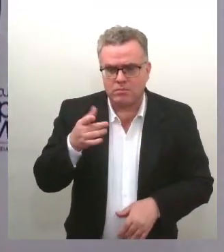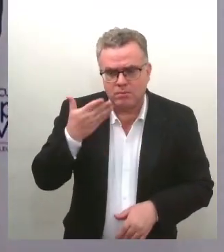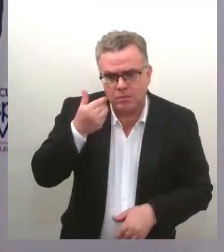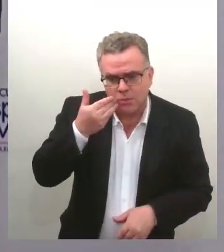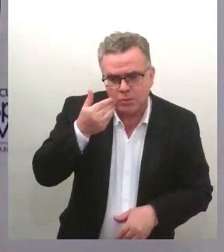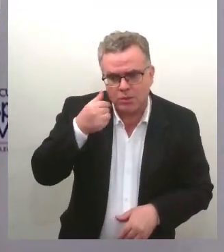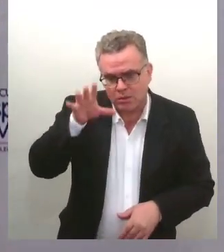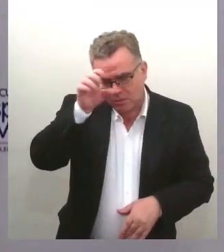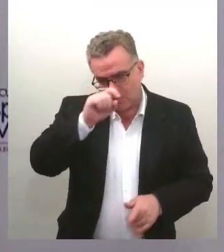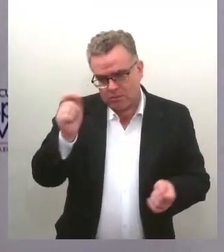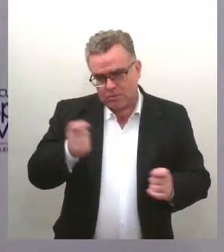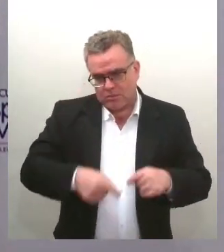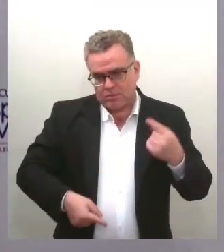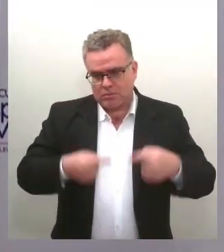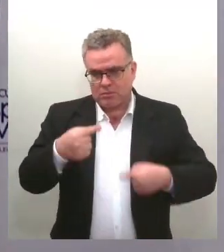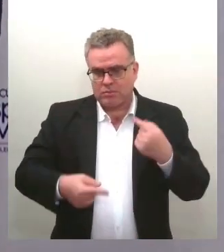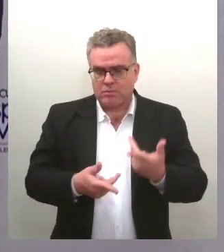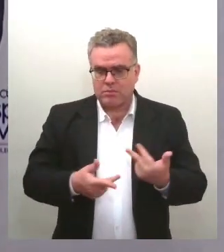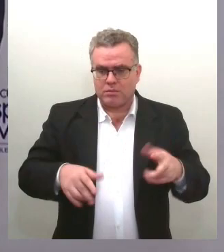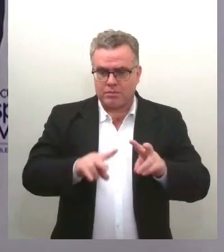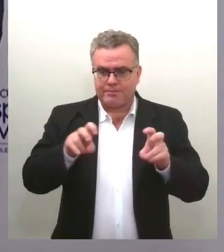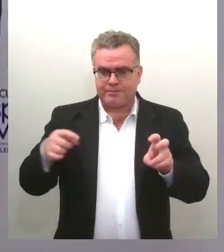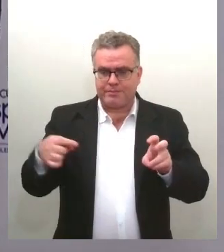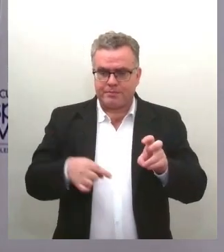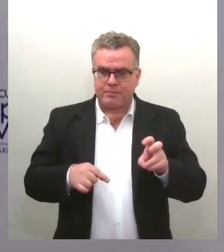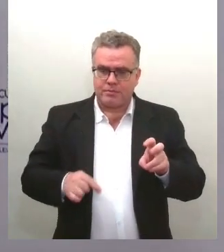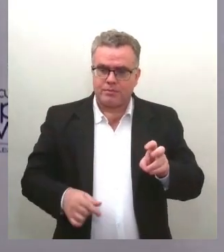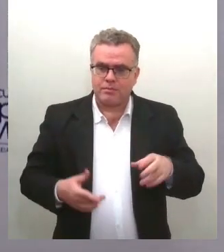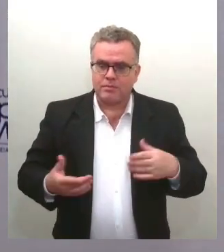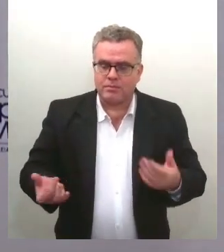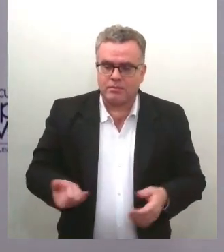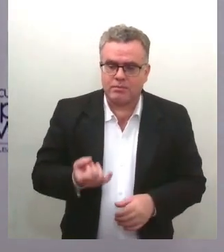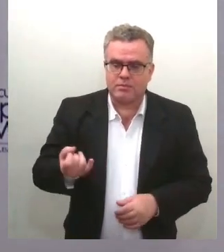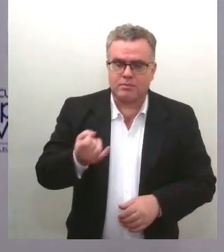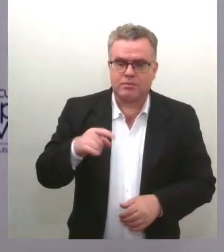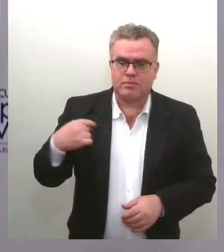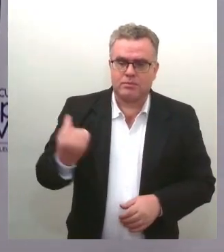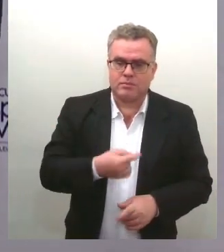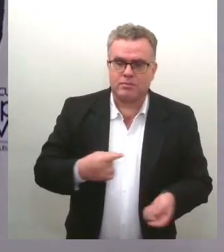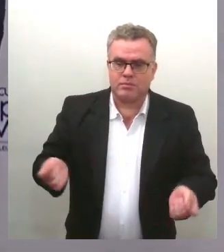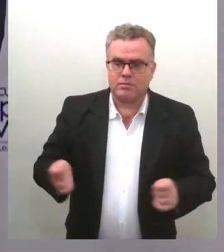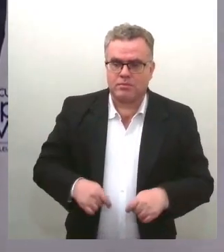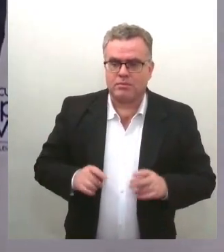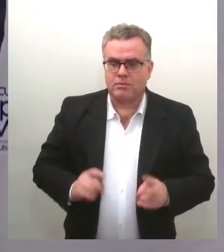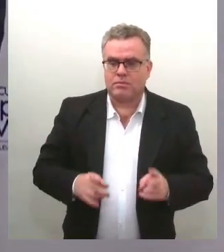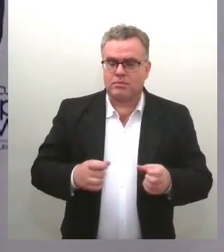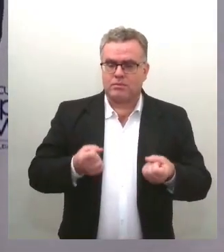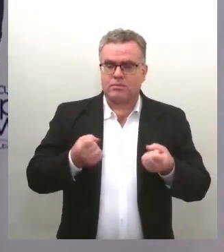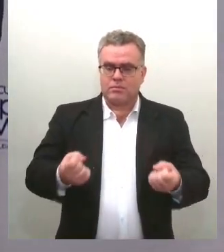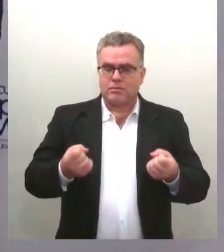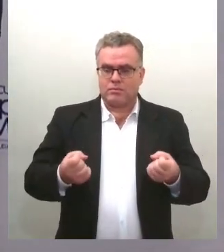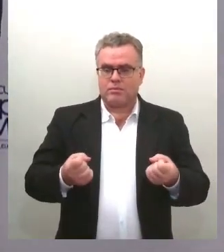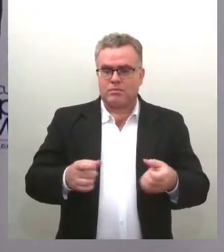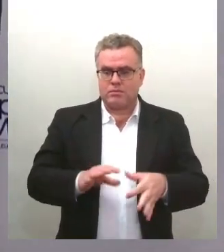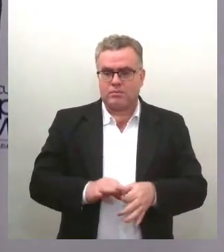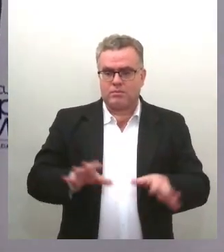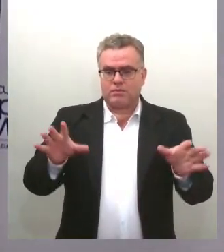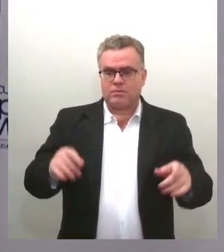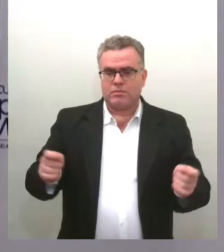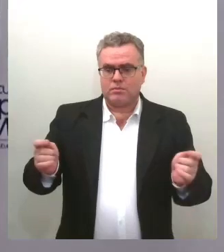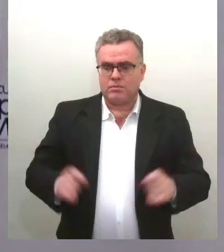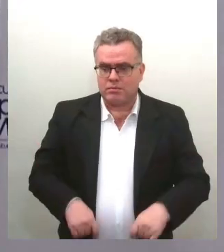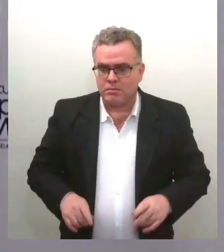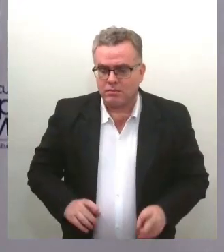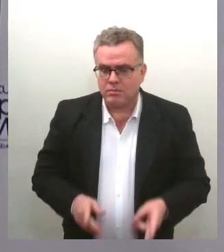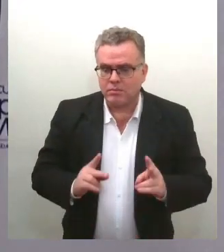ligadas à política, é muito importante para a gente fortalecer a nossa democracia, para que a gente possa eleger, como eu digo, a